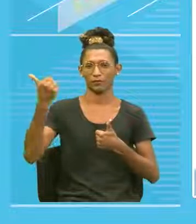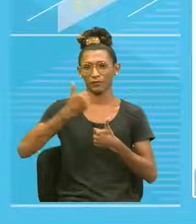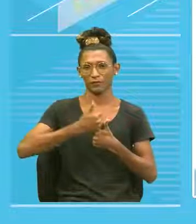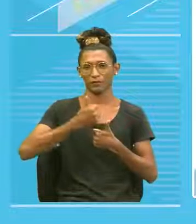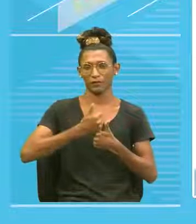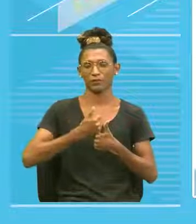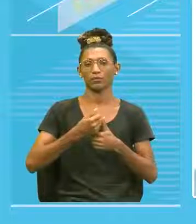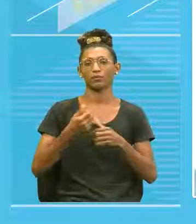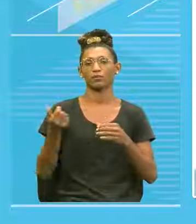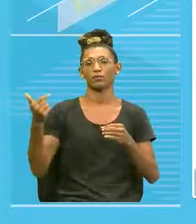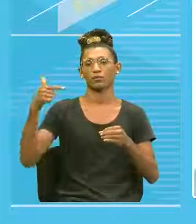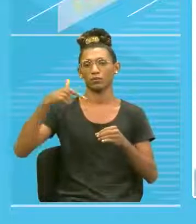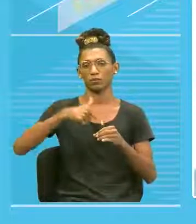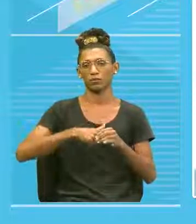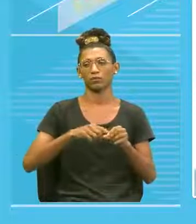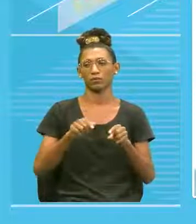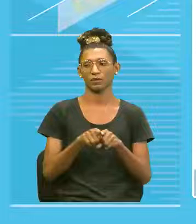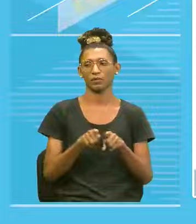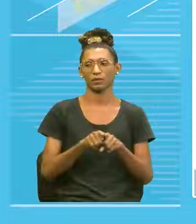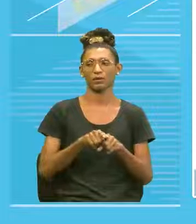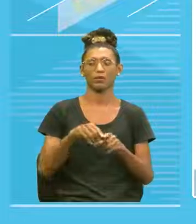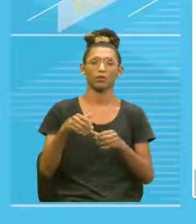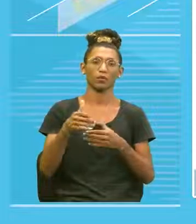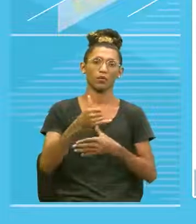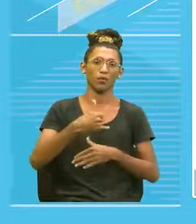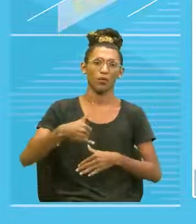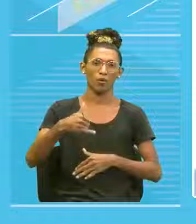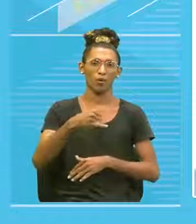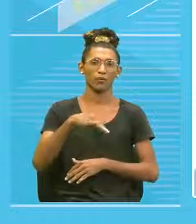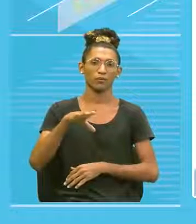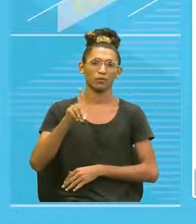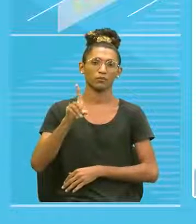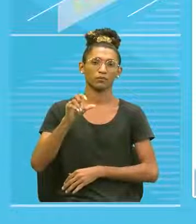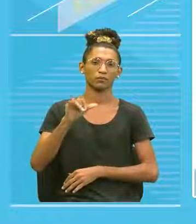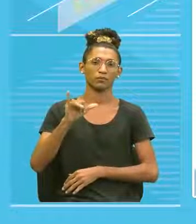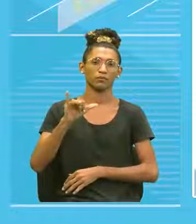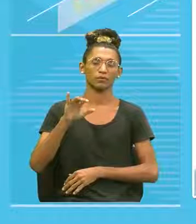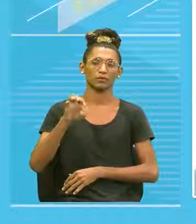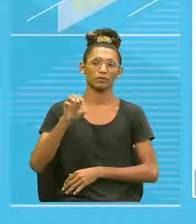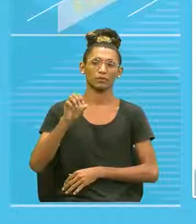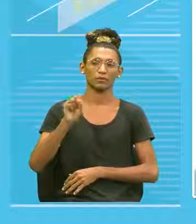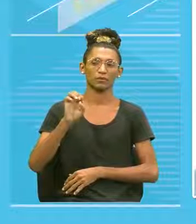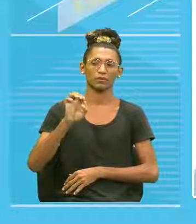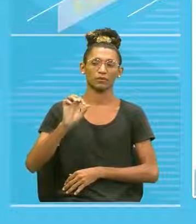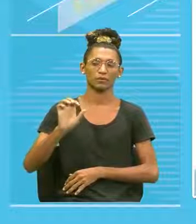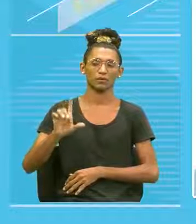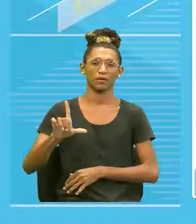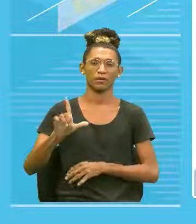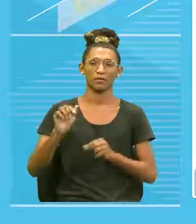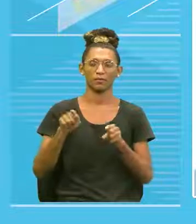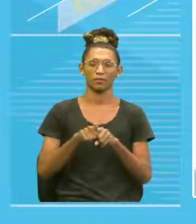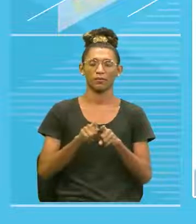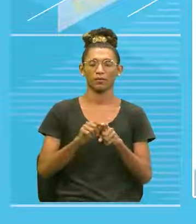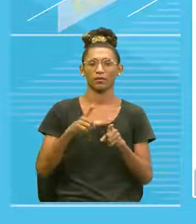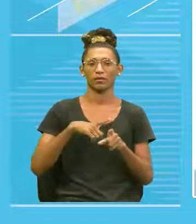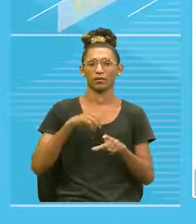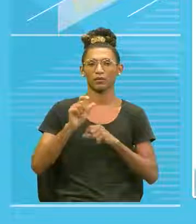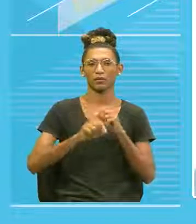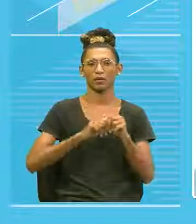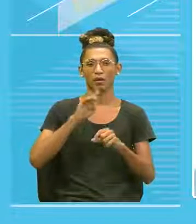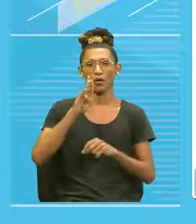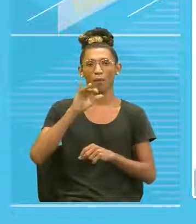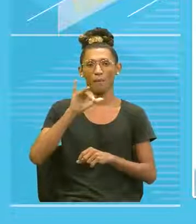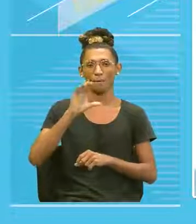óleo diesel o que que substitui o óleo diesel o biodiesel